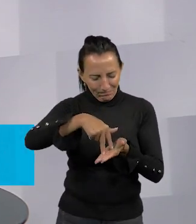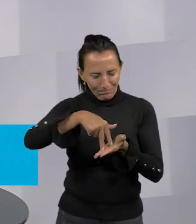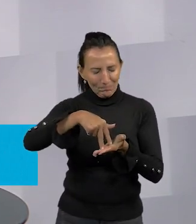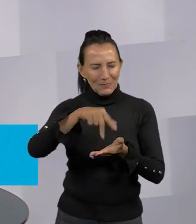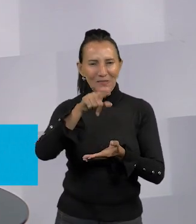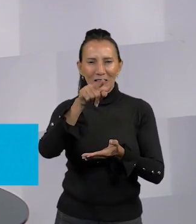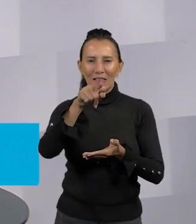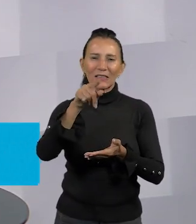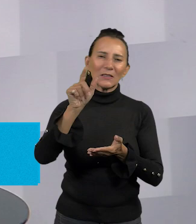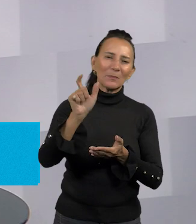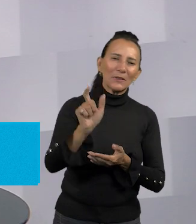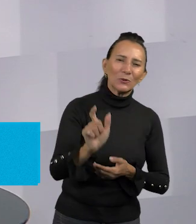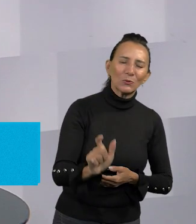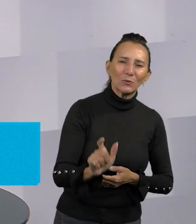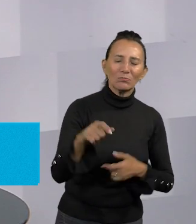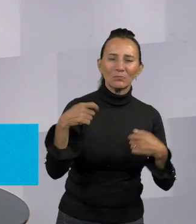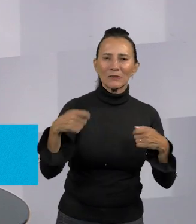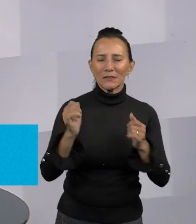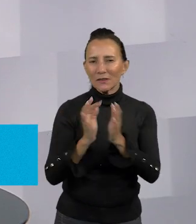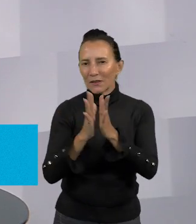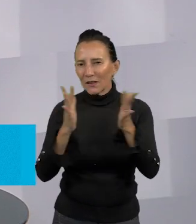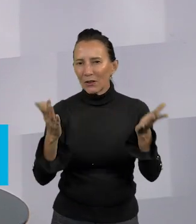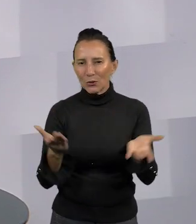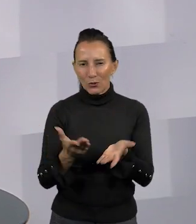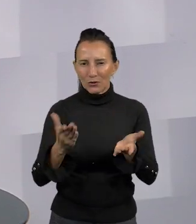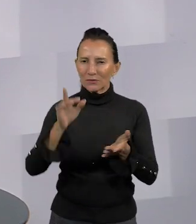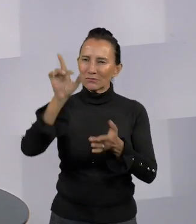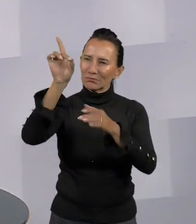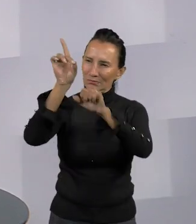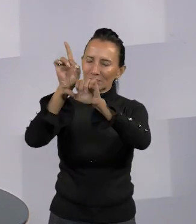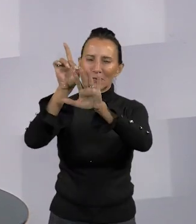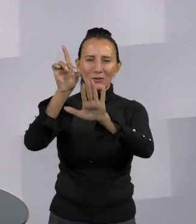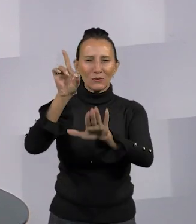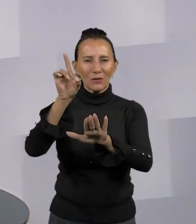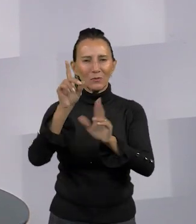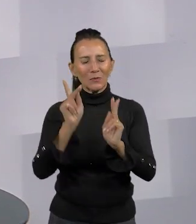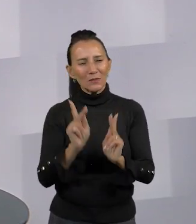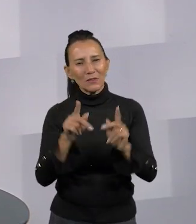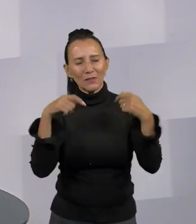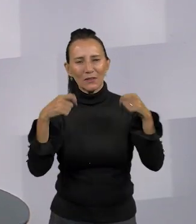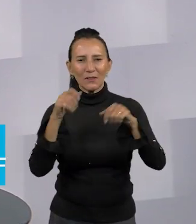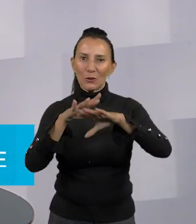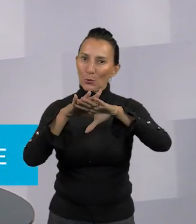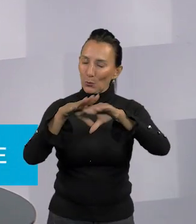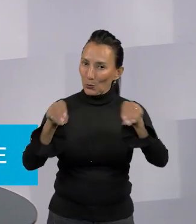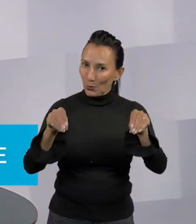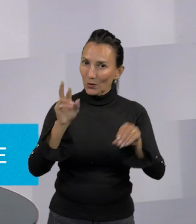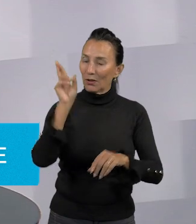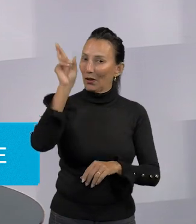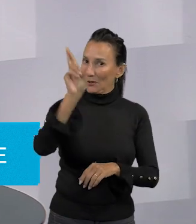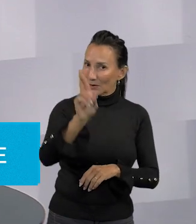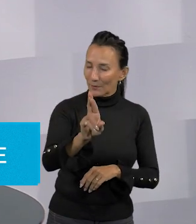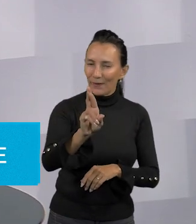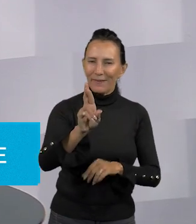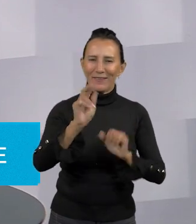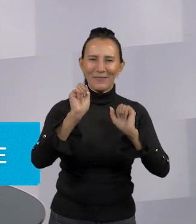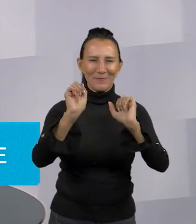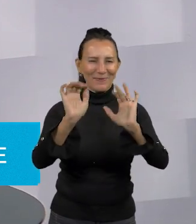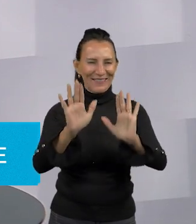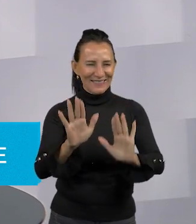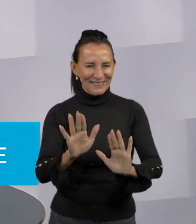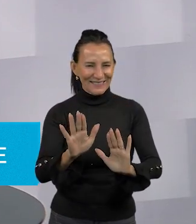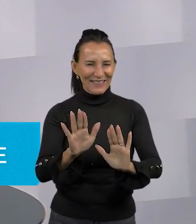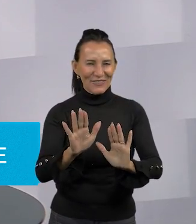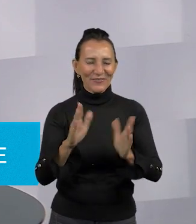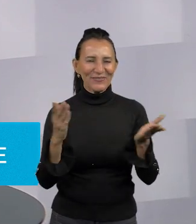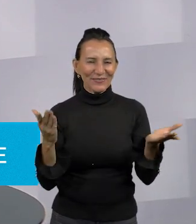bênção para este que precisa de um milagre hoje essa pessoa que precisa de uma cura precisa de uma resposta precisa de uma bênção